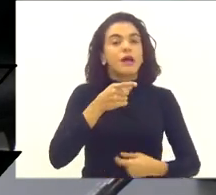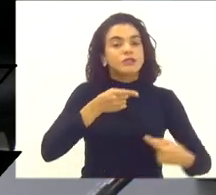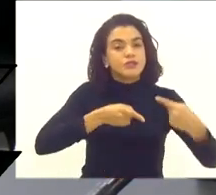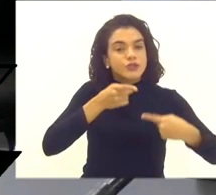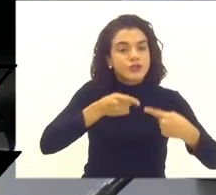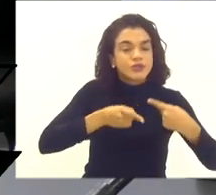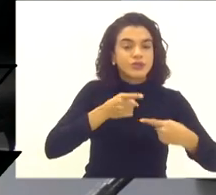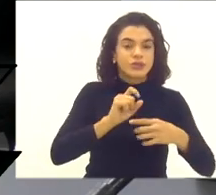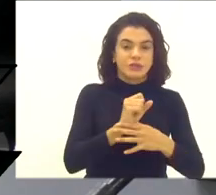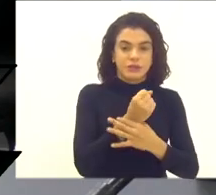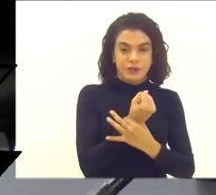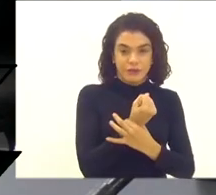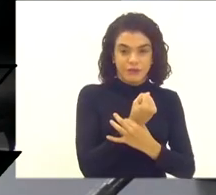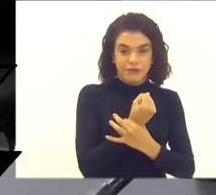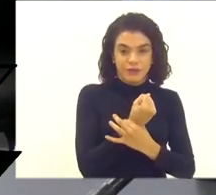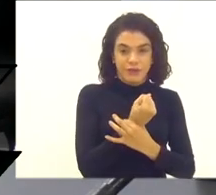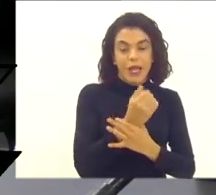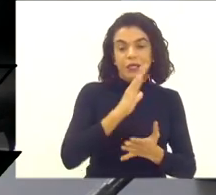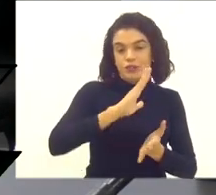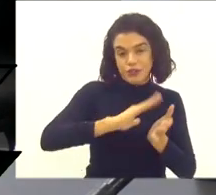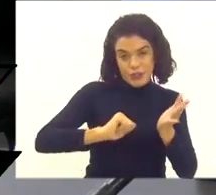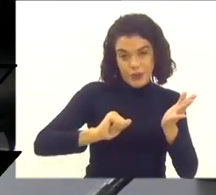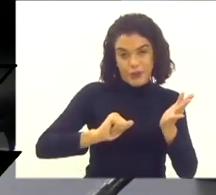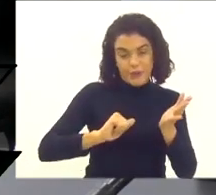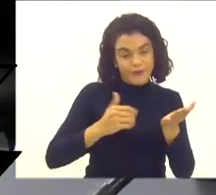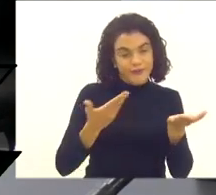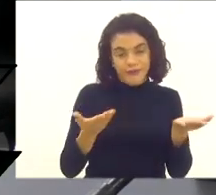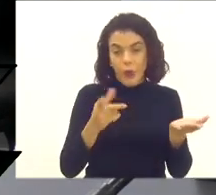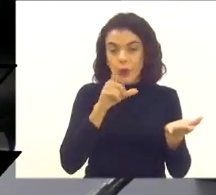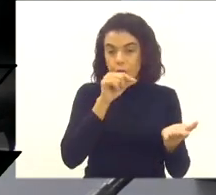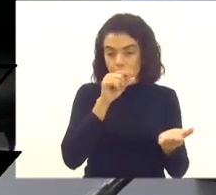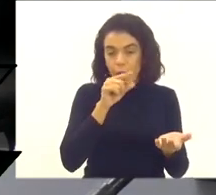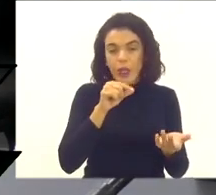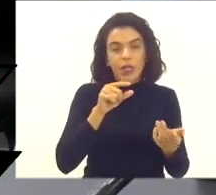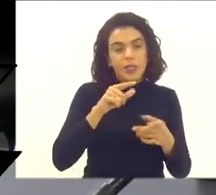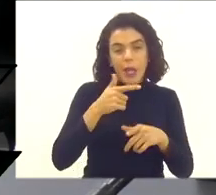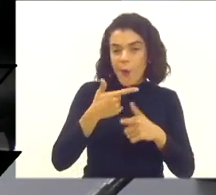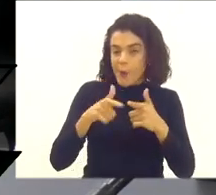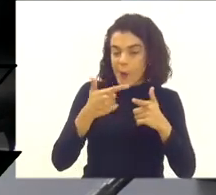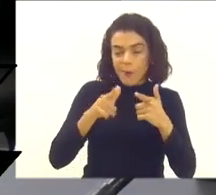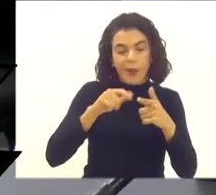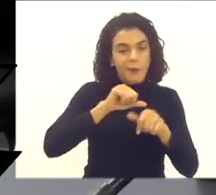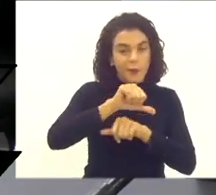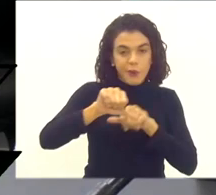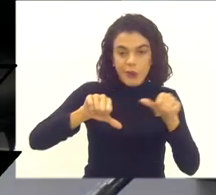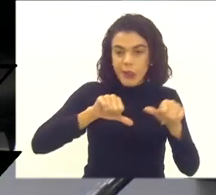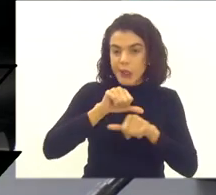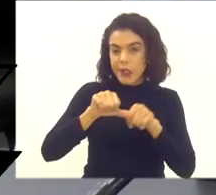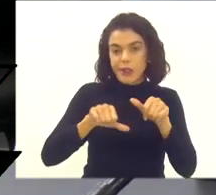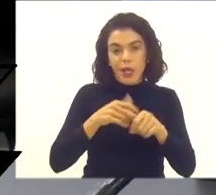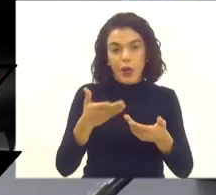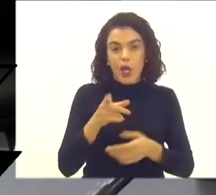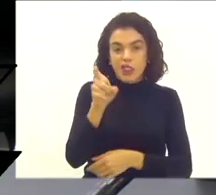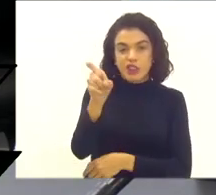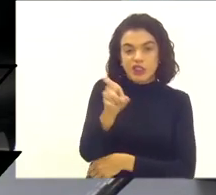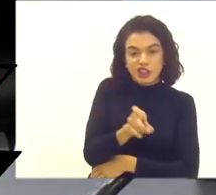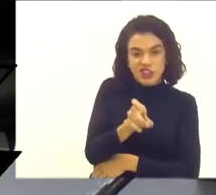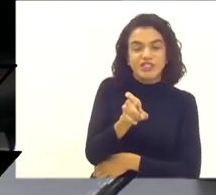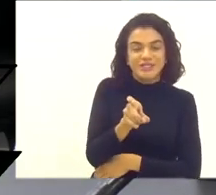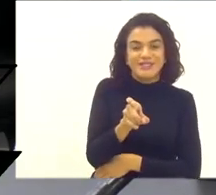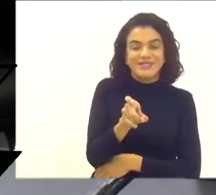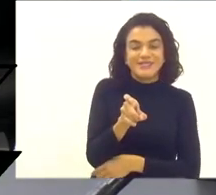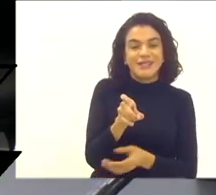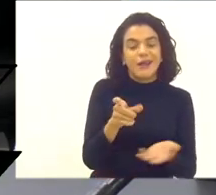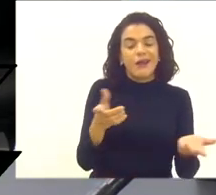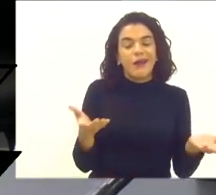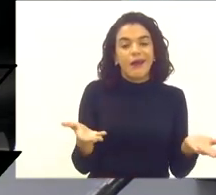segurança que eles tiraram né enfim o Twitter tá passando por uma série de mudanças ou de X né tá passando por uma série de